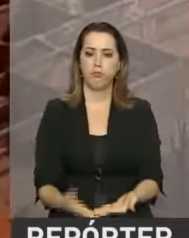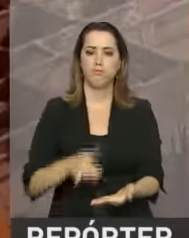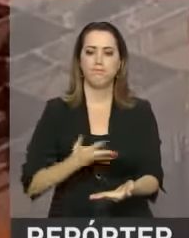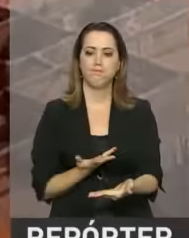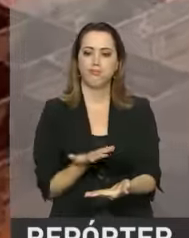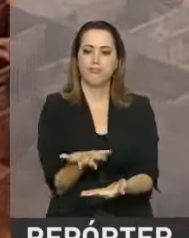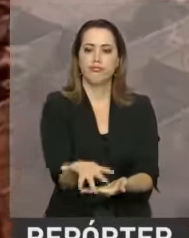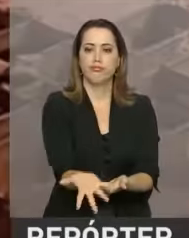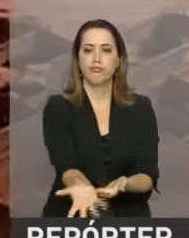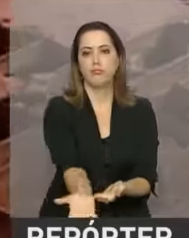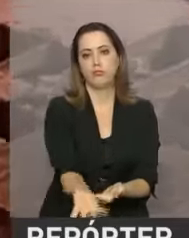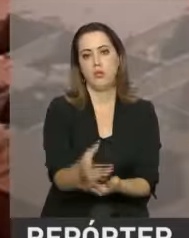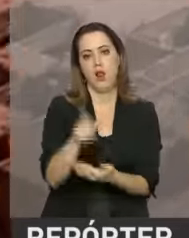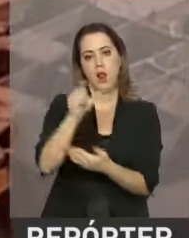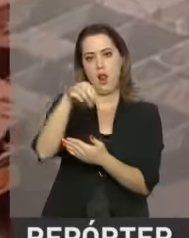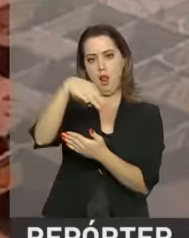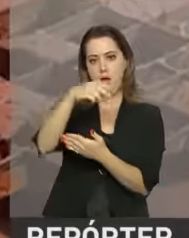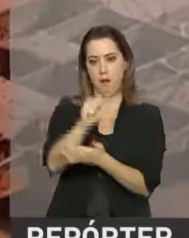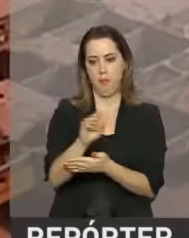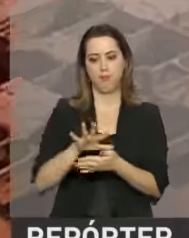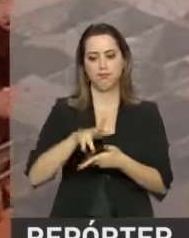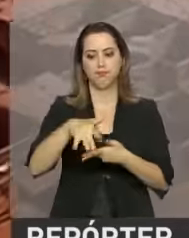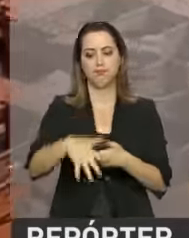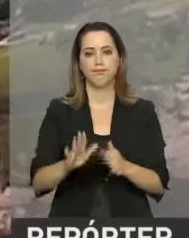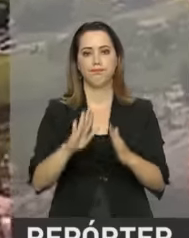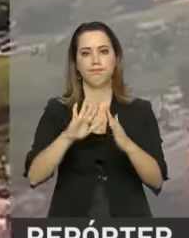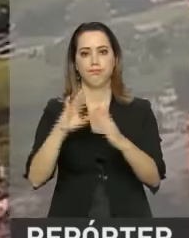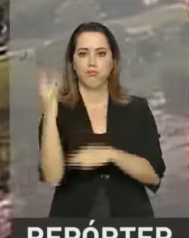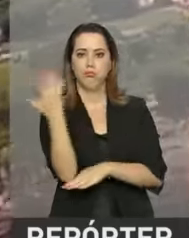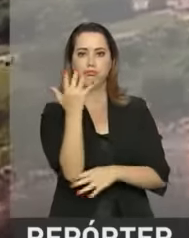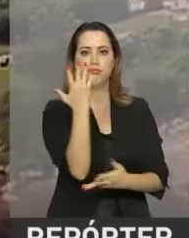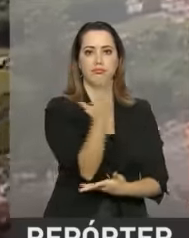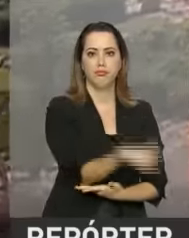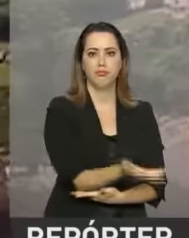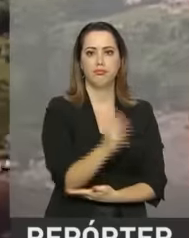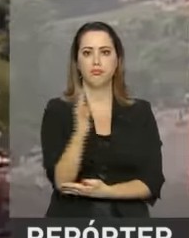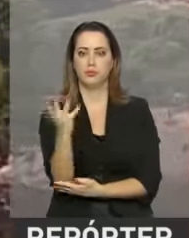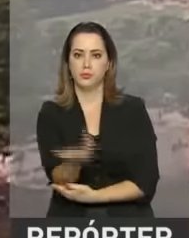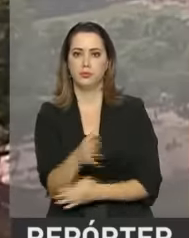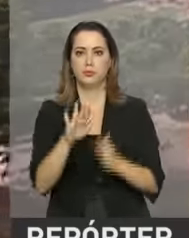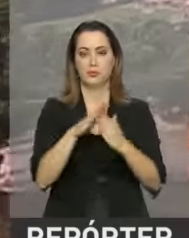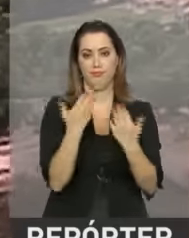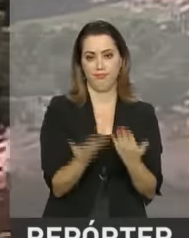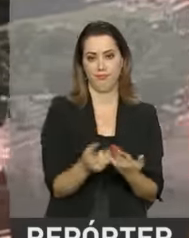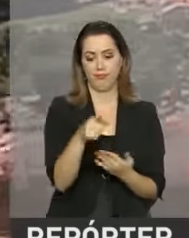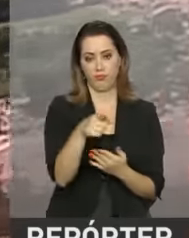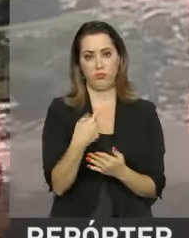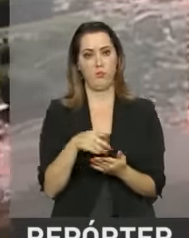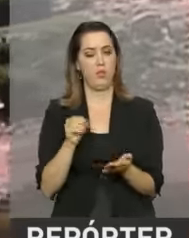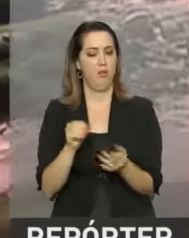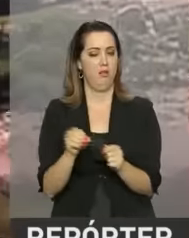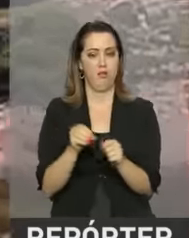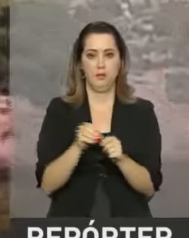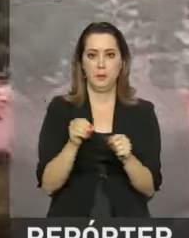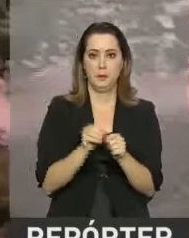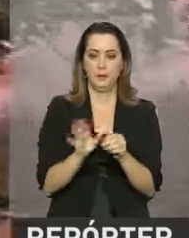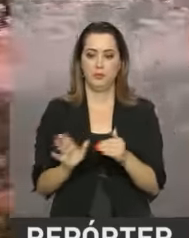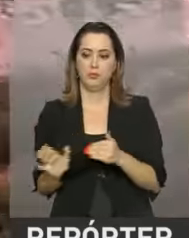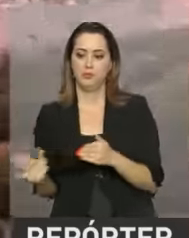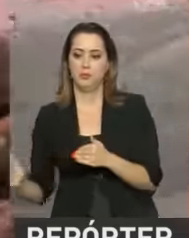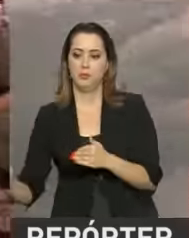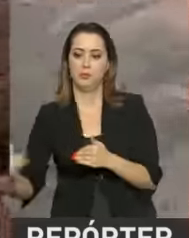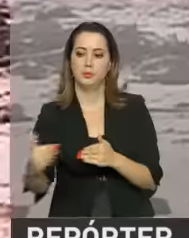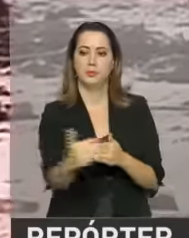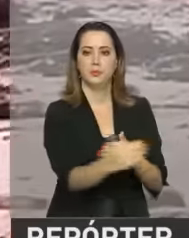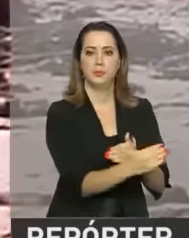Mariana eem Minas Gerais descumpriu a ordem do IBAMA para lavagem das vias urbanas e outras medidas para conter a dispersão